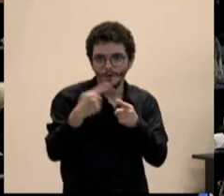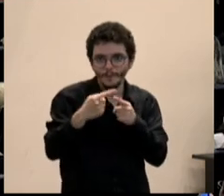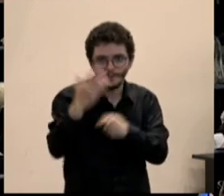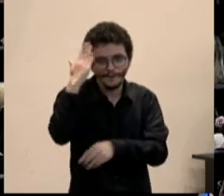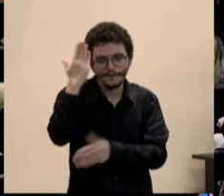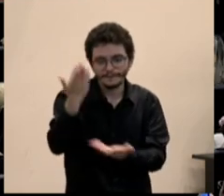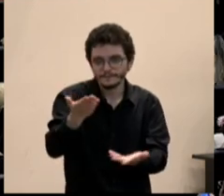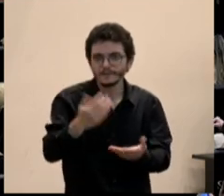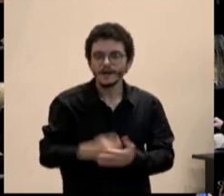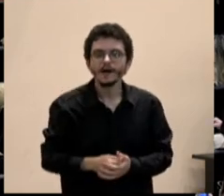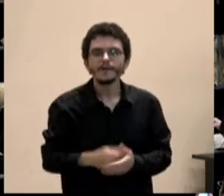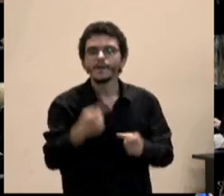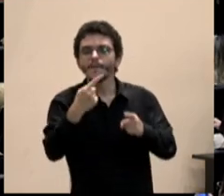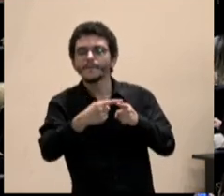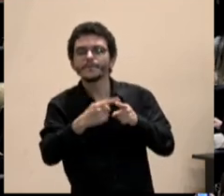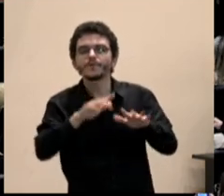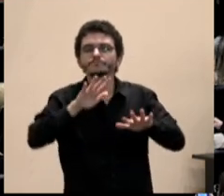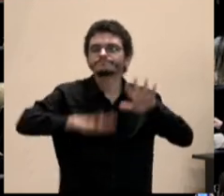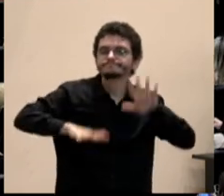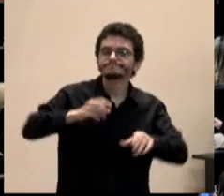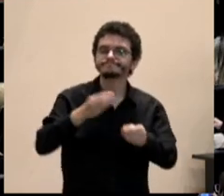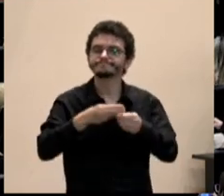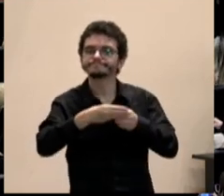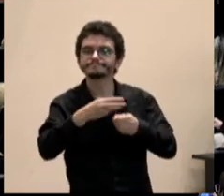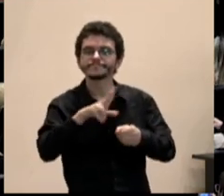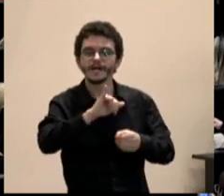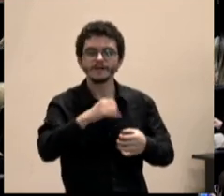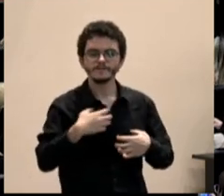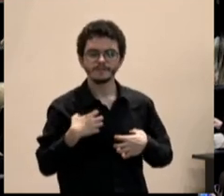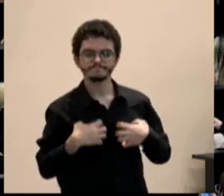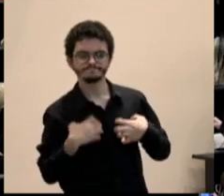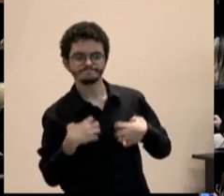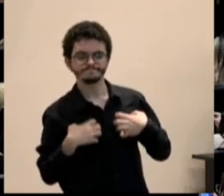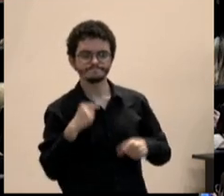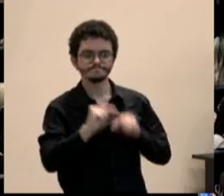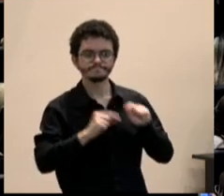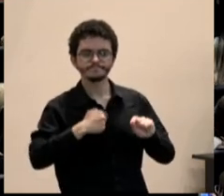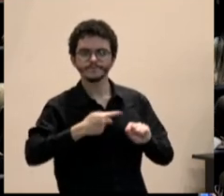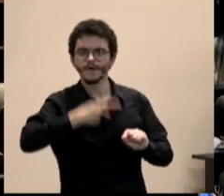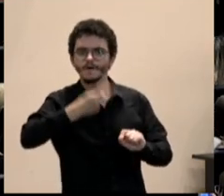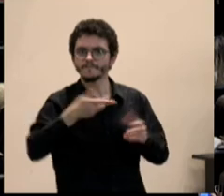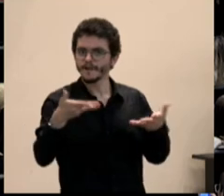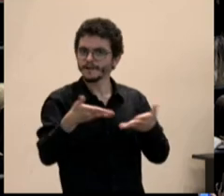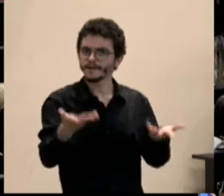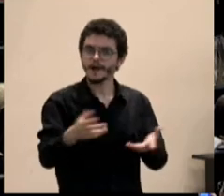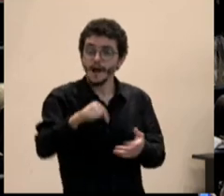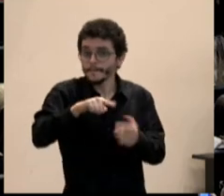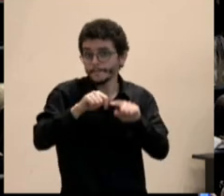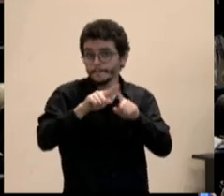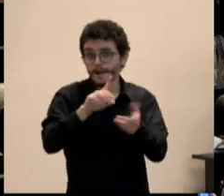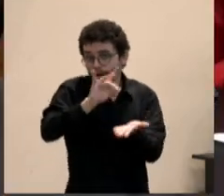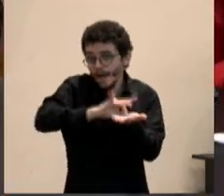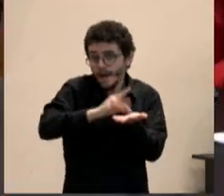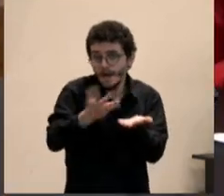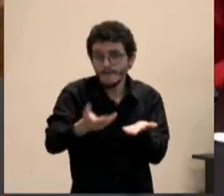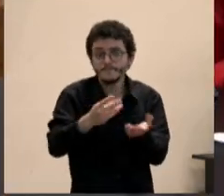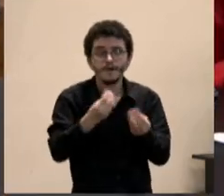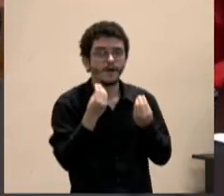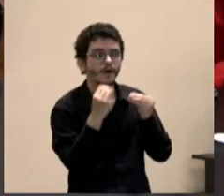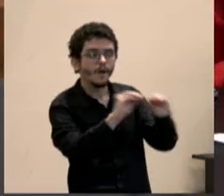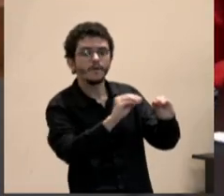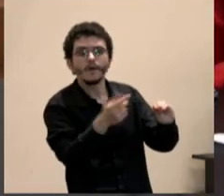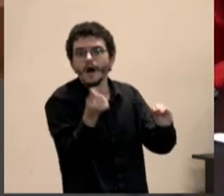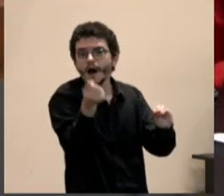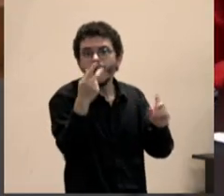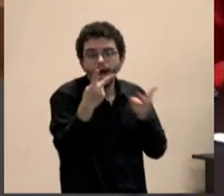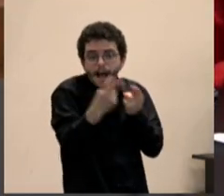porque talvez o município vai se ofender com o que eu estou falando, mas é verdade. Colocou o mesmo valor que é necessário para